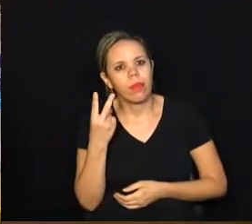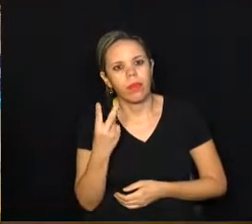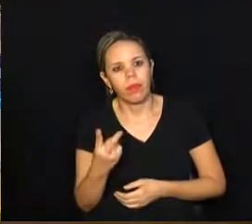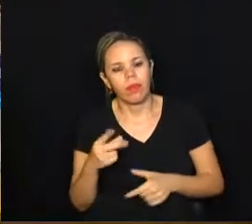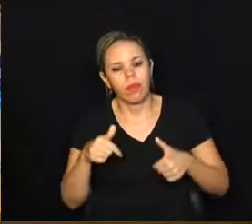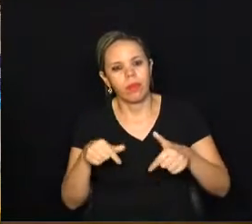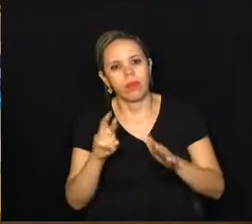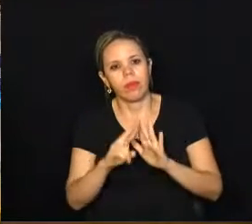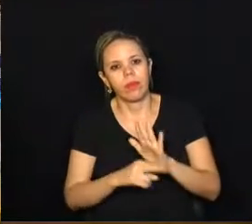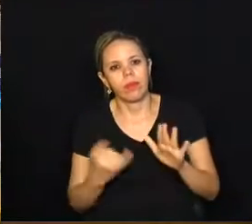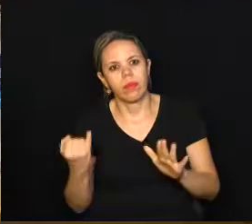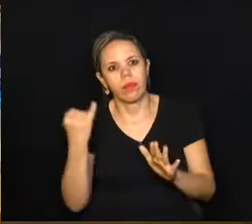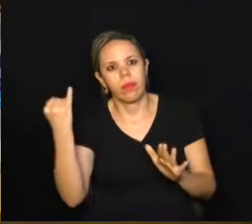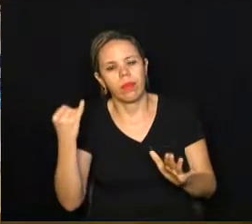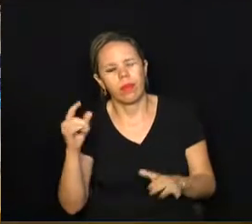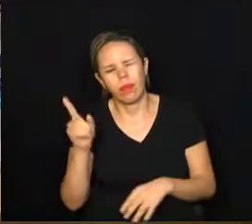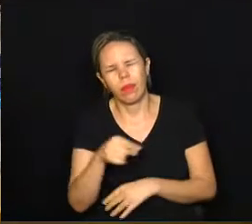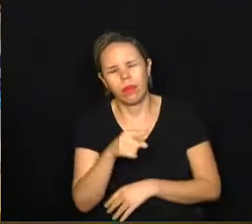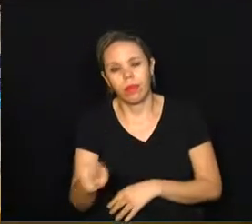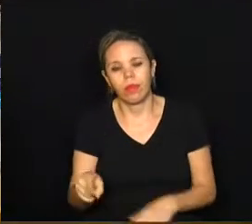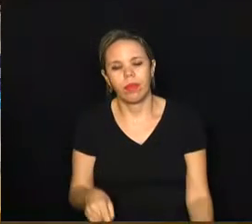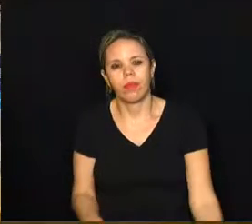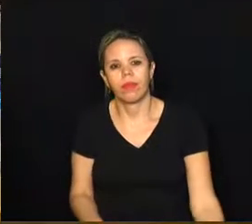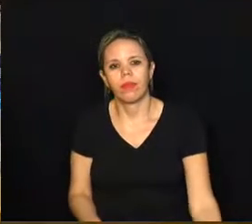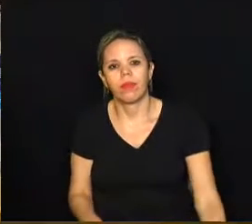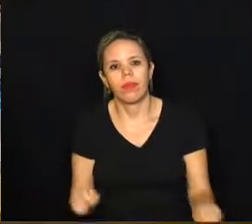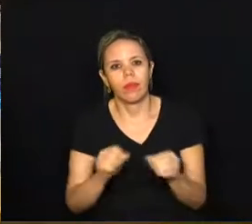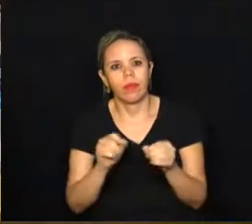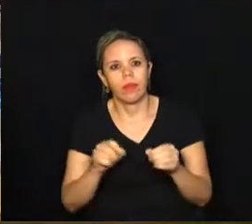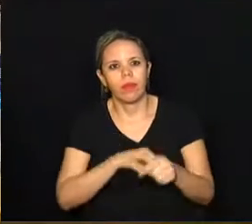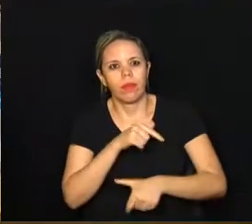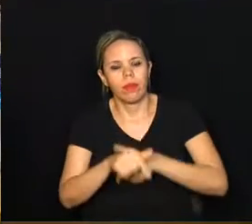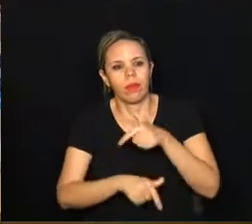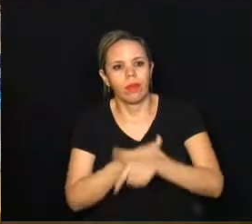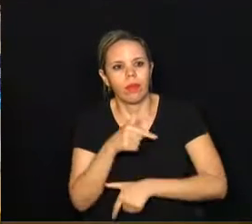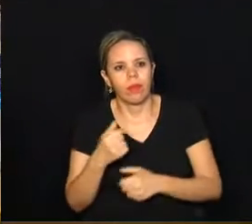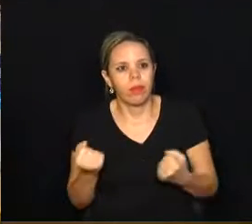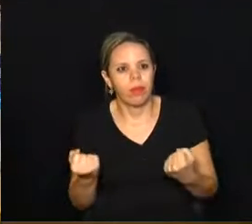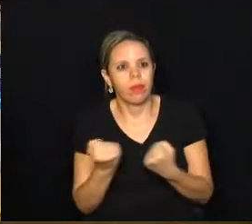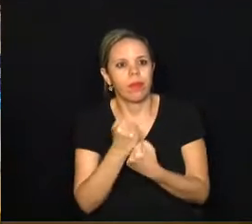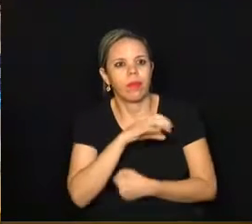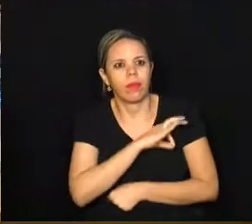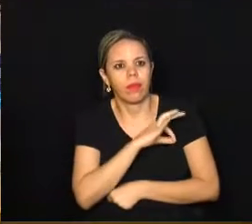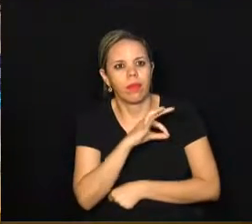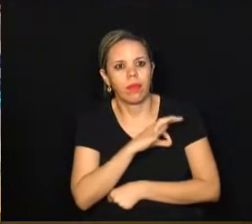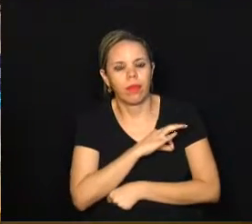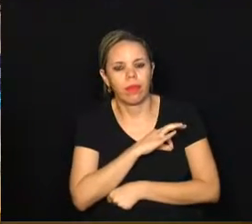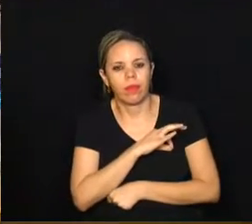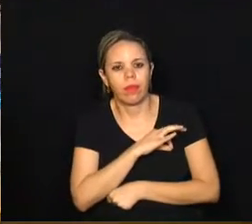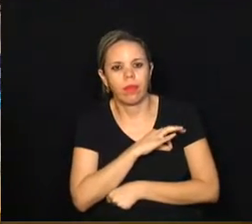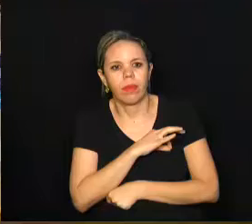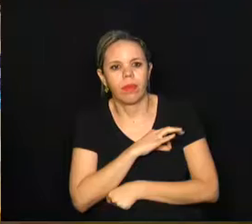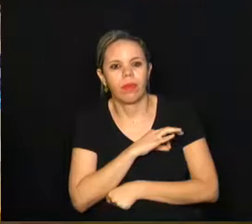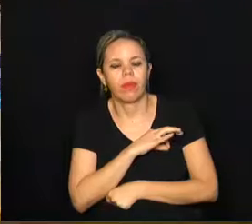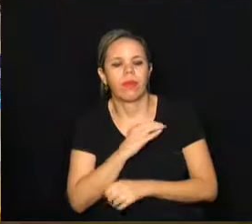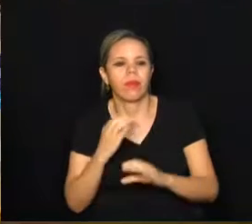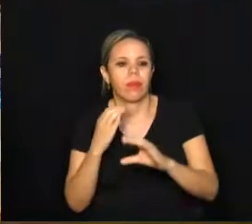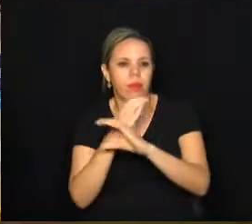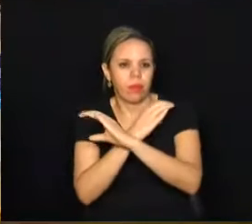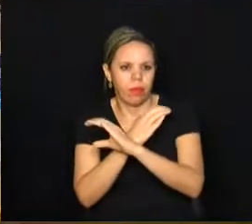medidas importantes nesse feriado, que é fazer grandes operações com o apoio da Polícia Militar, da Polícia Civil,